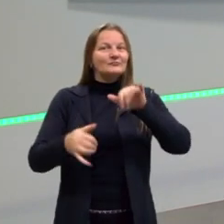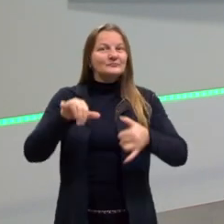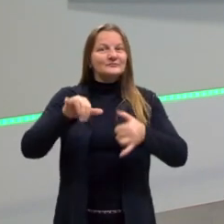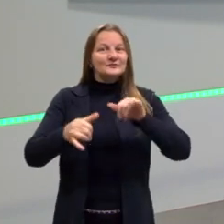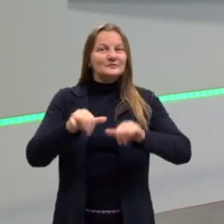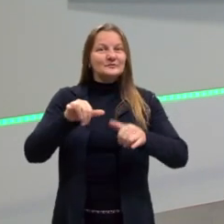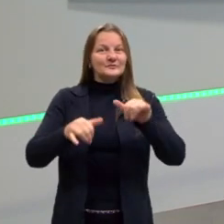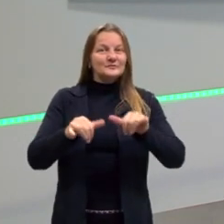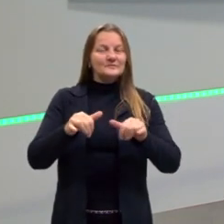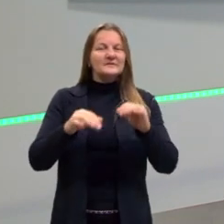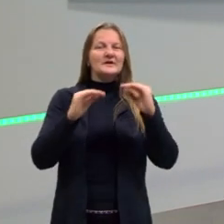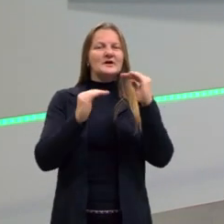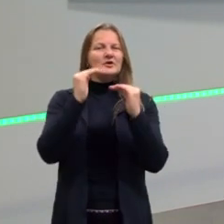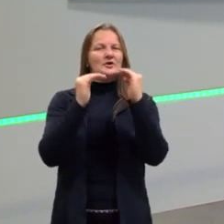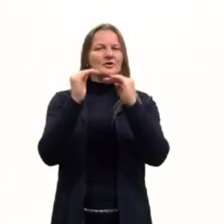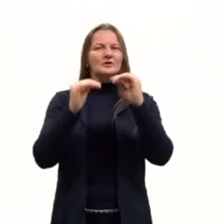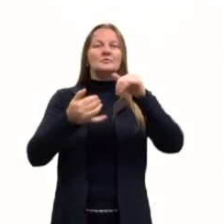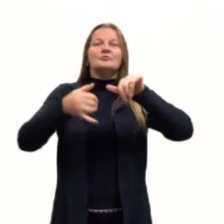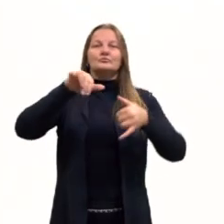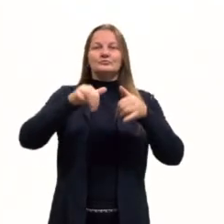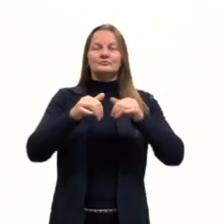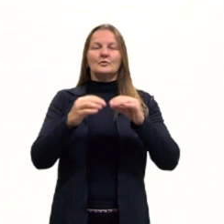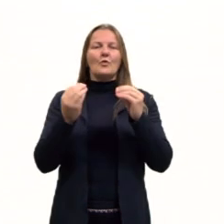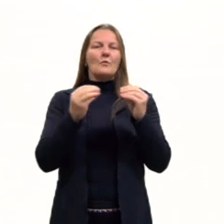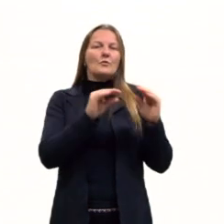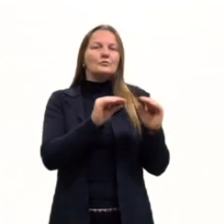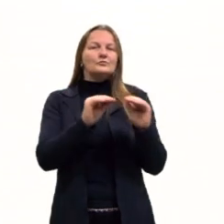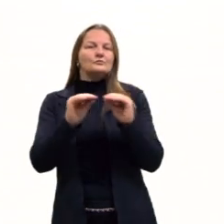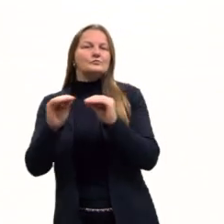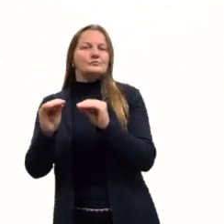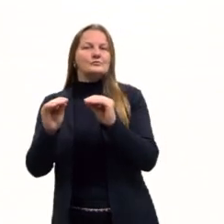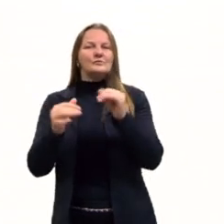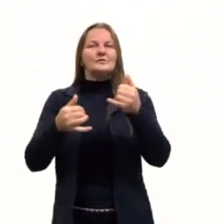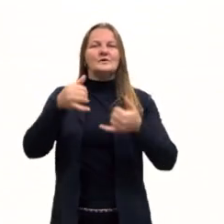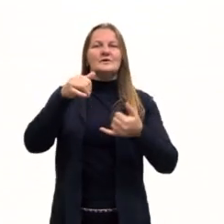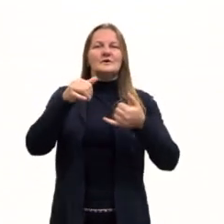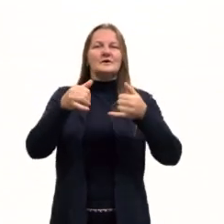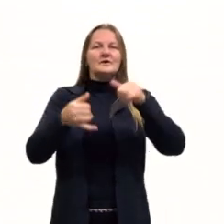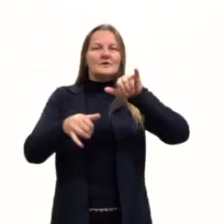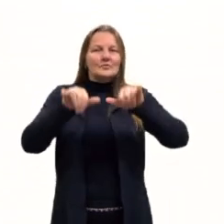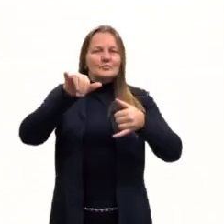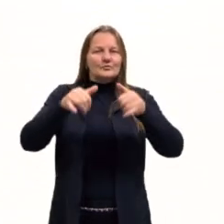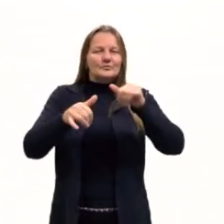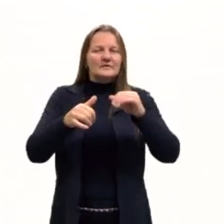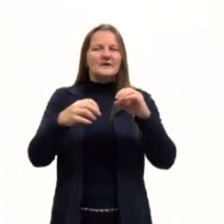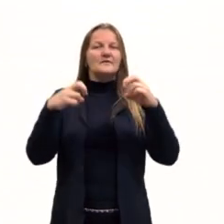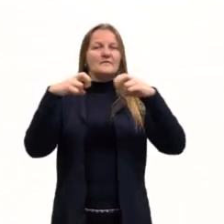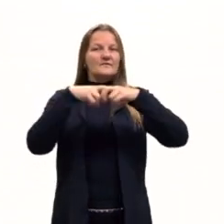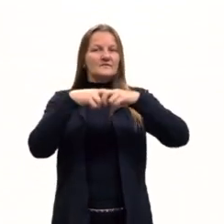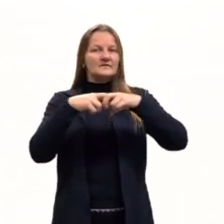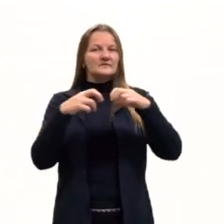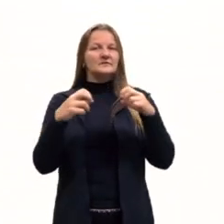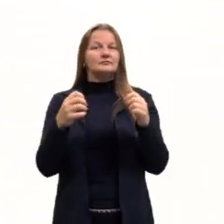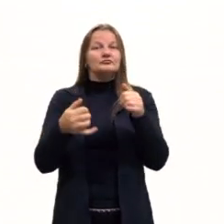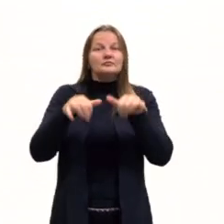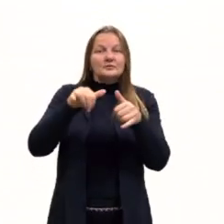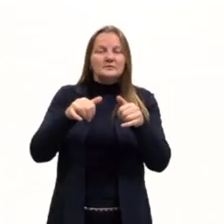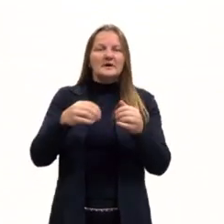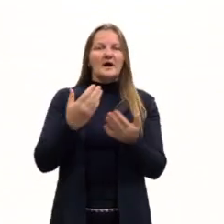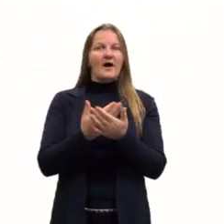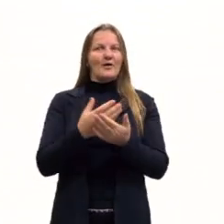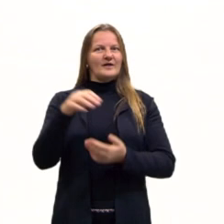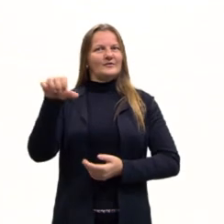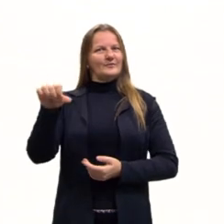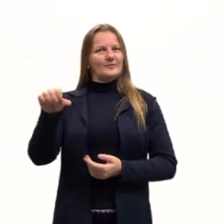equilíbrio químico nós vamos ver o deslocamento de Equilíbrio que a aula 9 de físico-química é muito